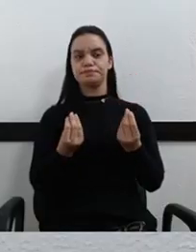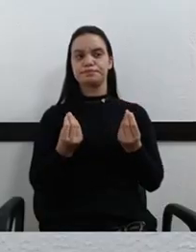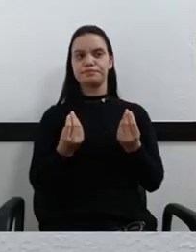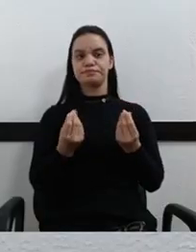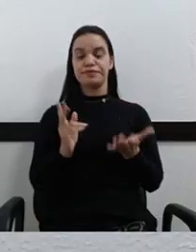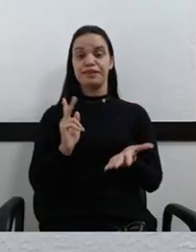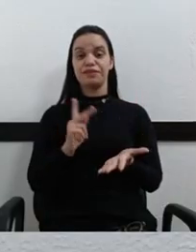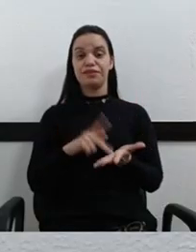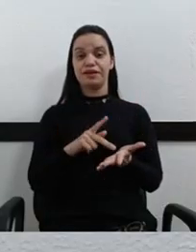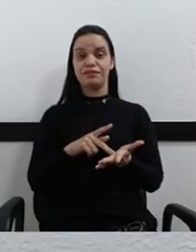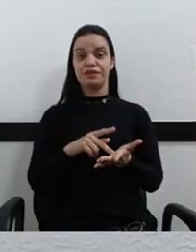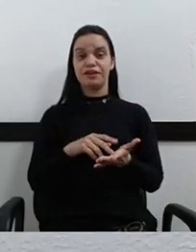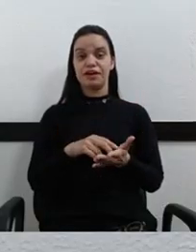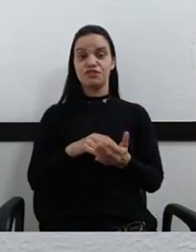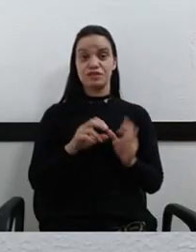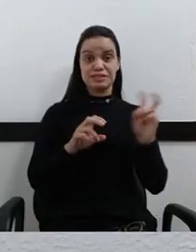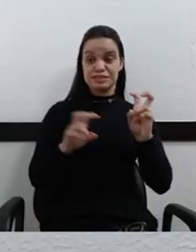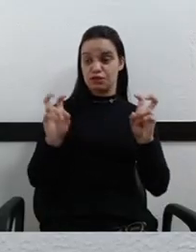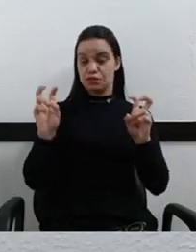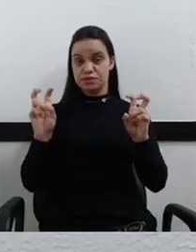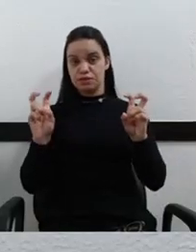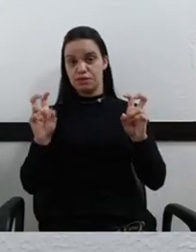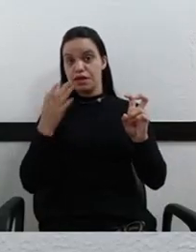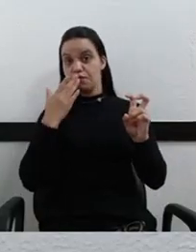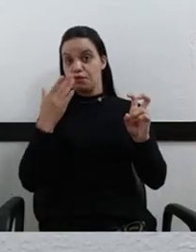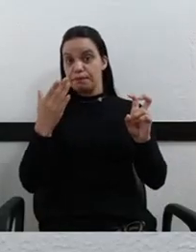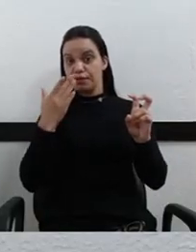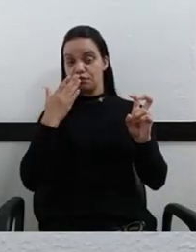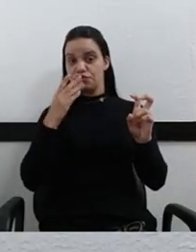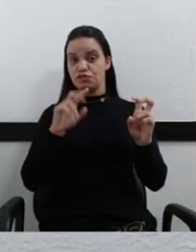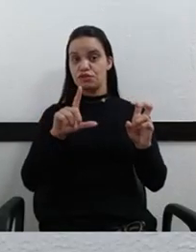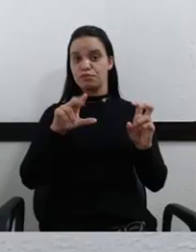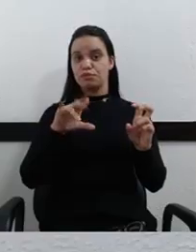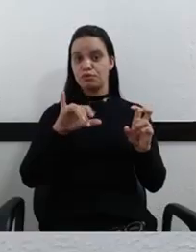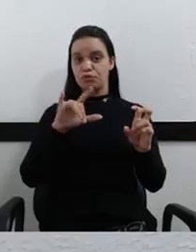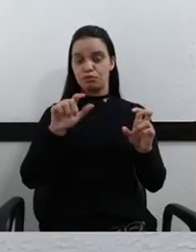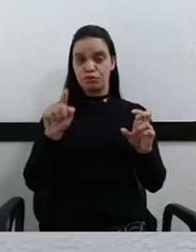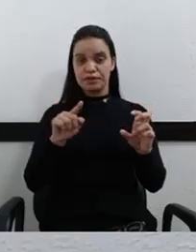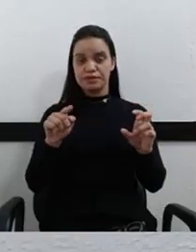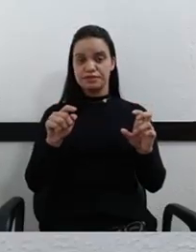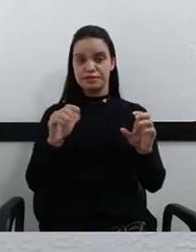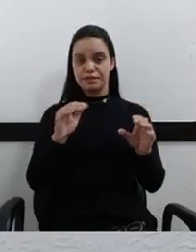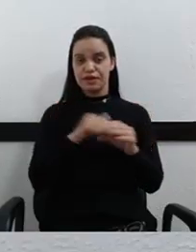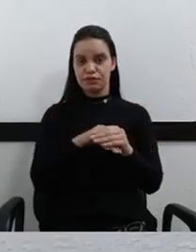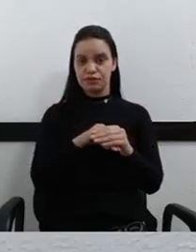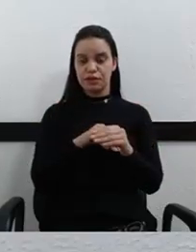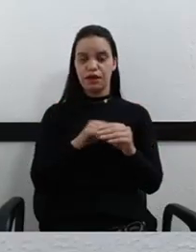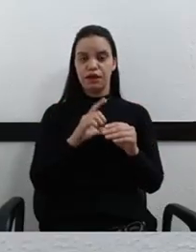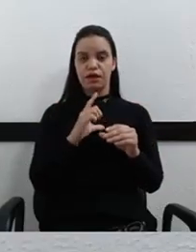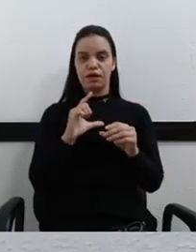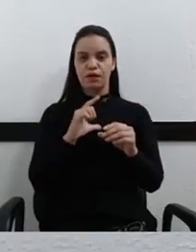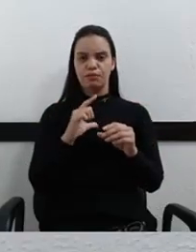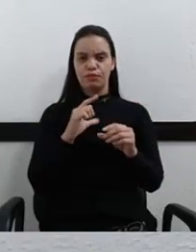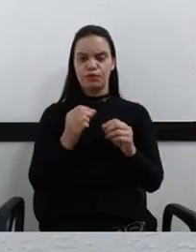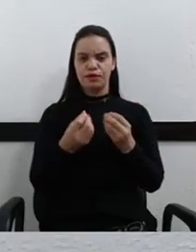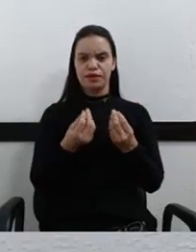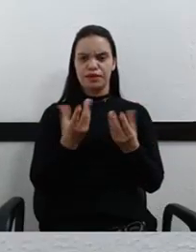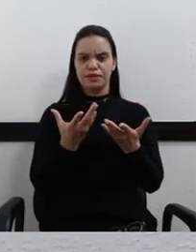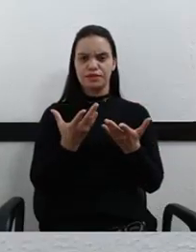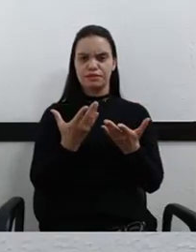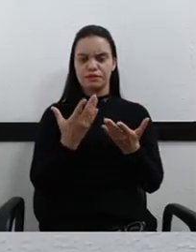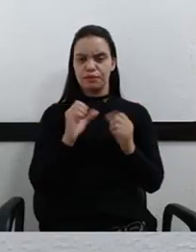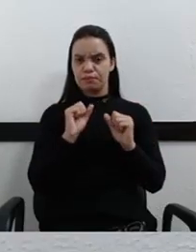na verdade, a votação foi 5-5. Eu pergunto ao conselheiro Luiz Eduardo Coelho, que tinha dito que ia votar porque a gente ia dar a vitória, se o